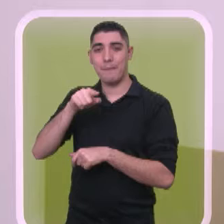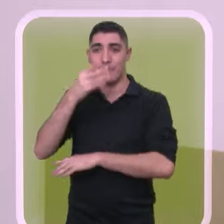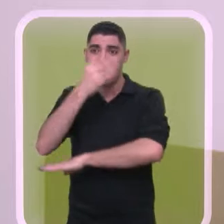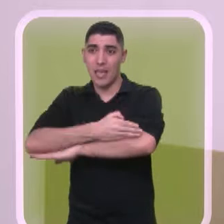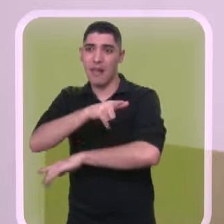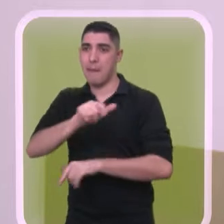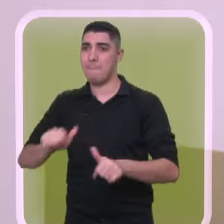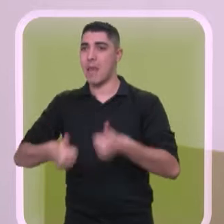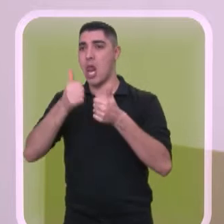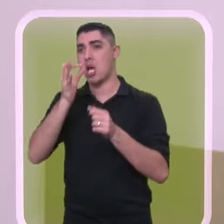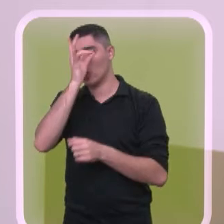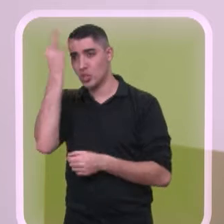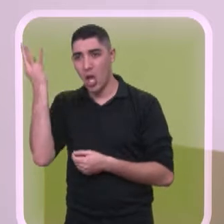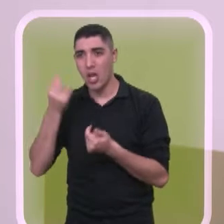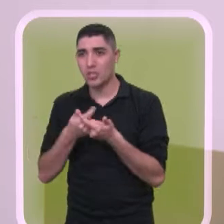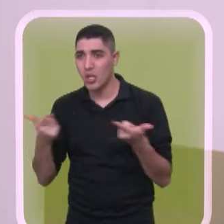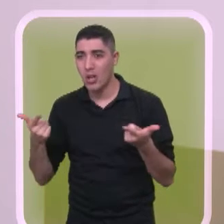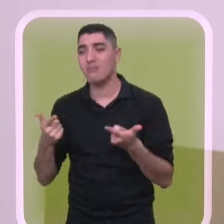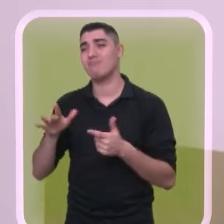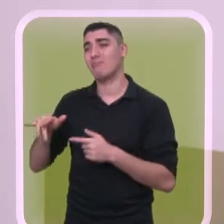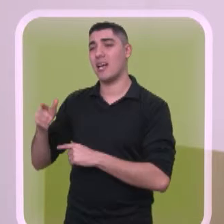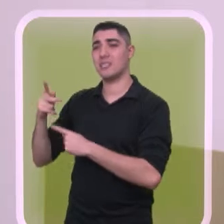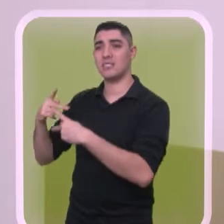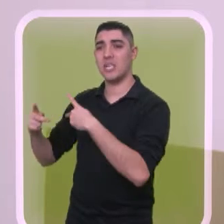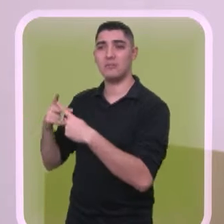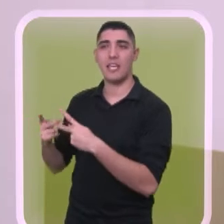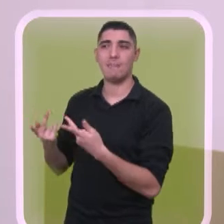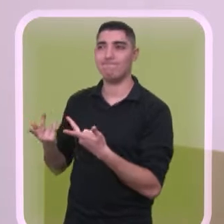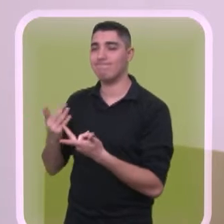do que as coisas que talvez